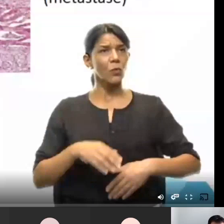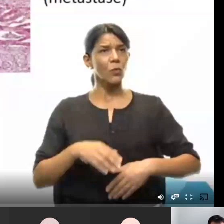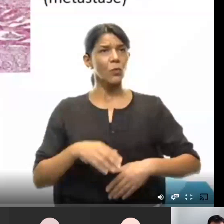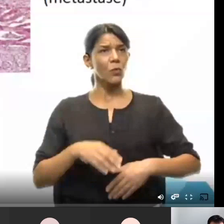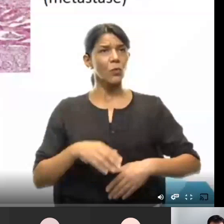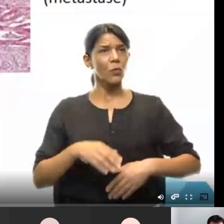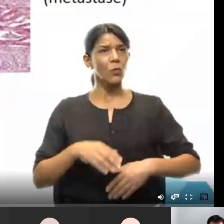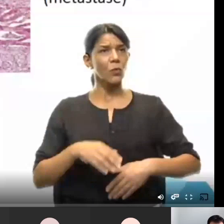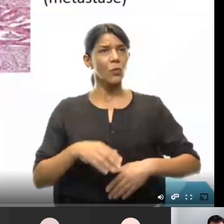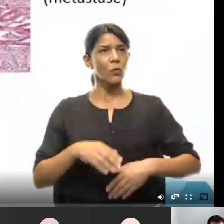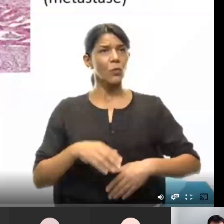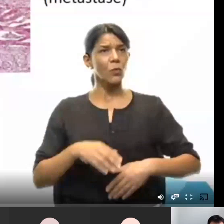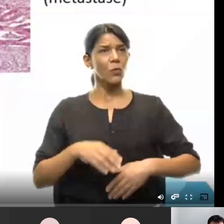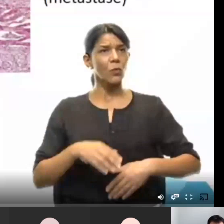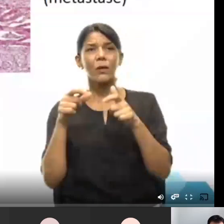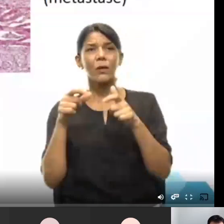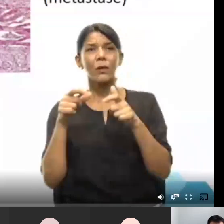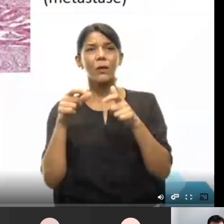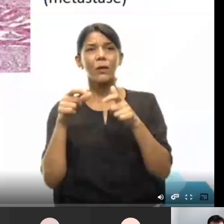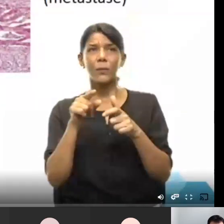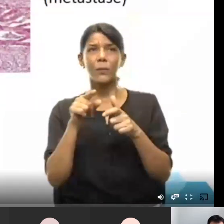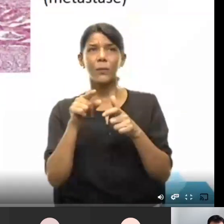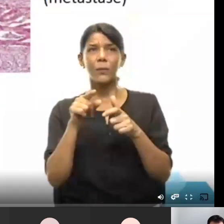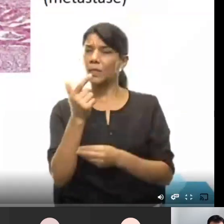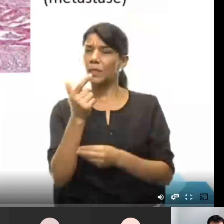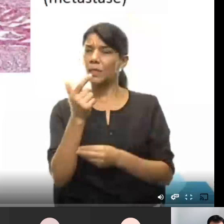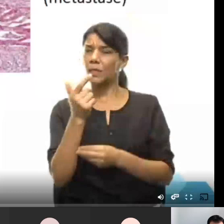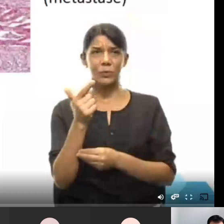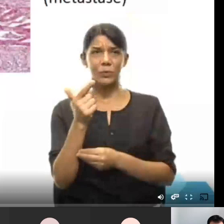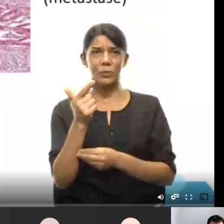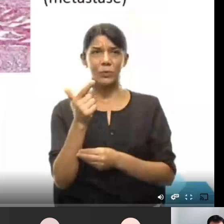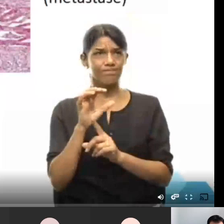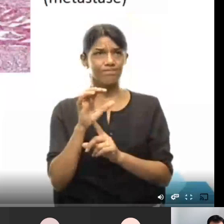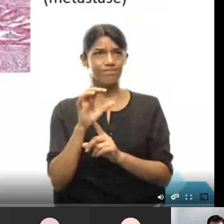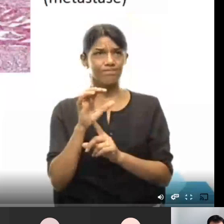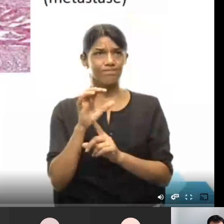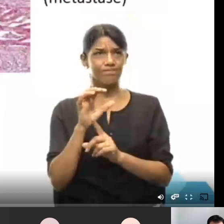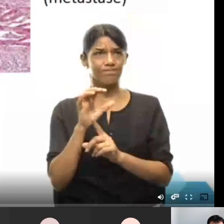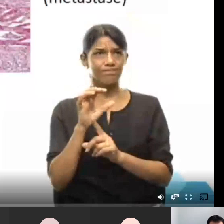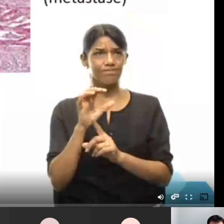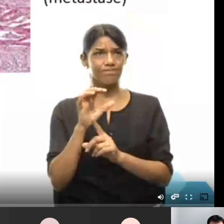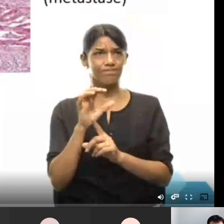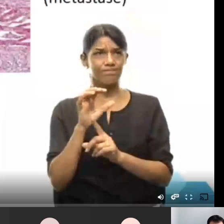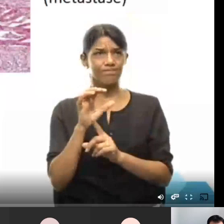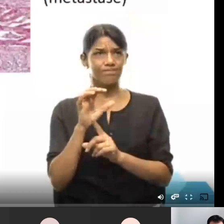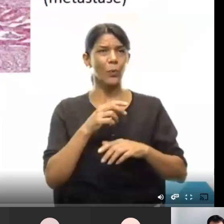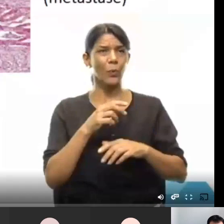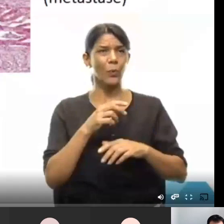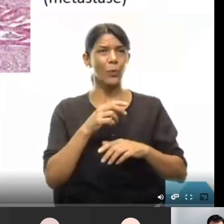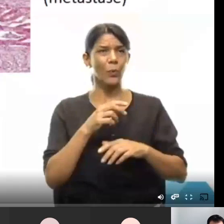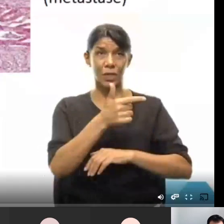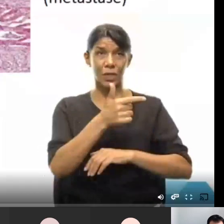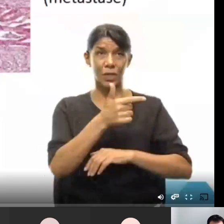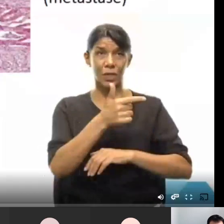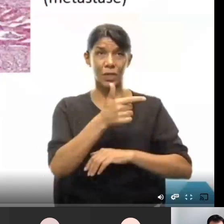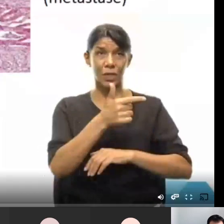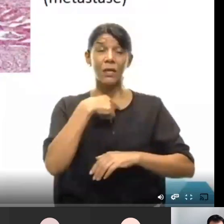região, é a região mais que não está afetada, ok? Então, na região tumoral, há uma